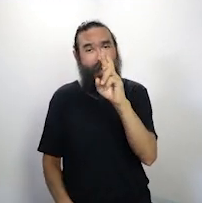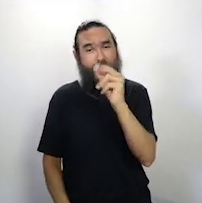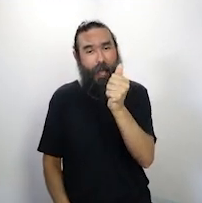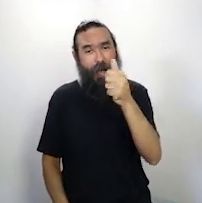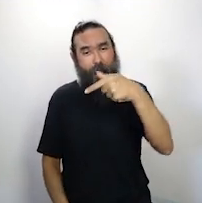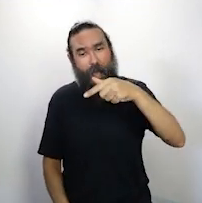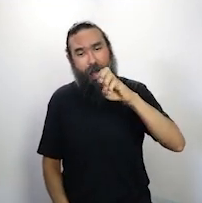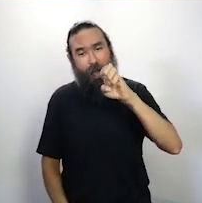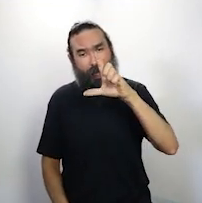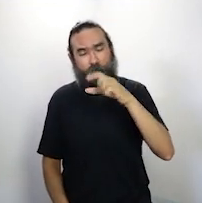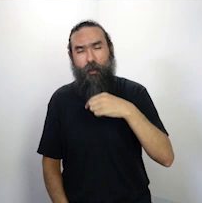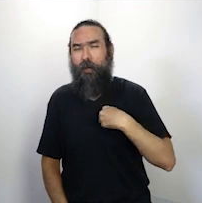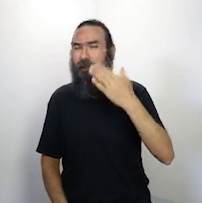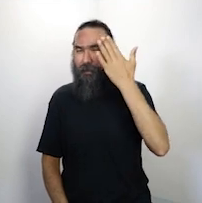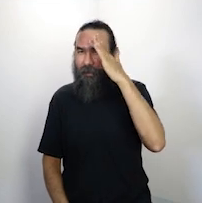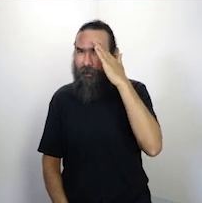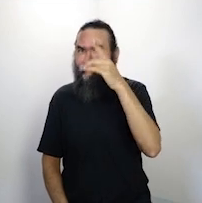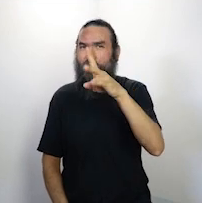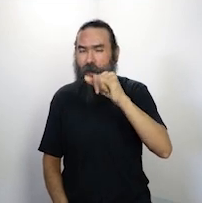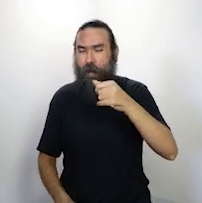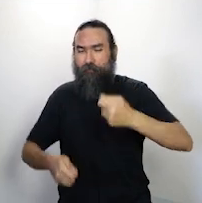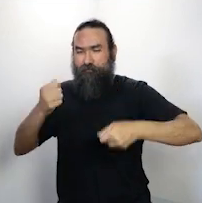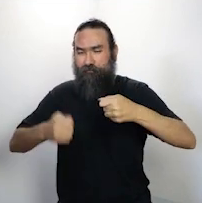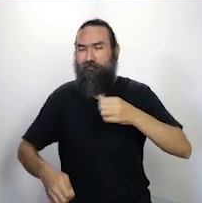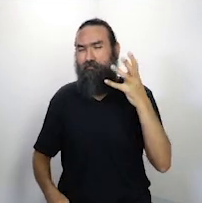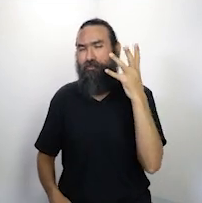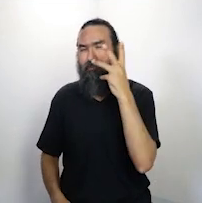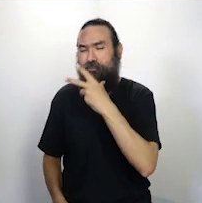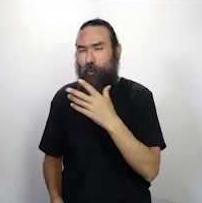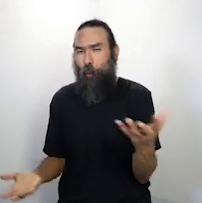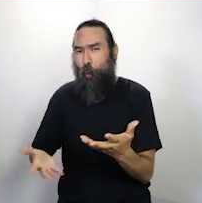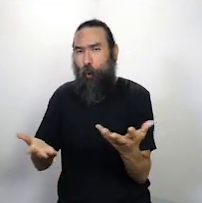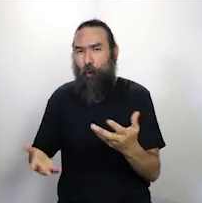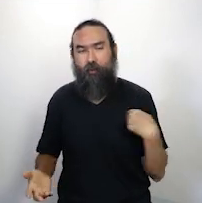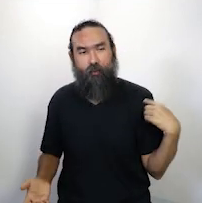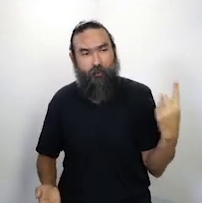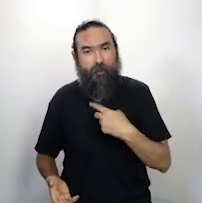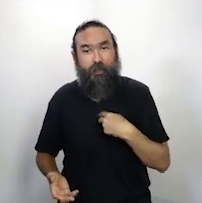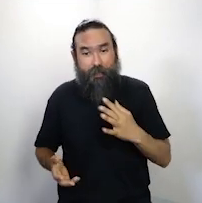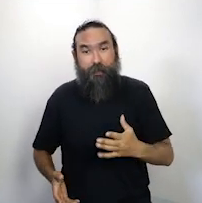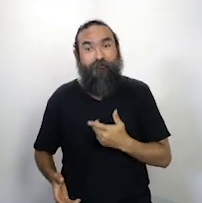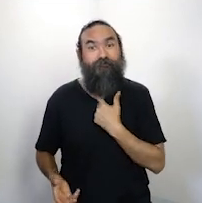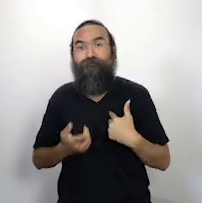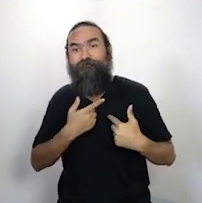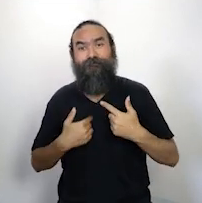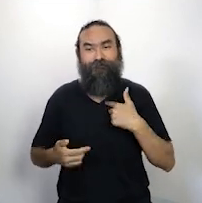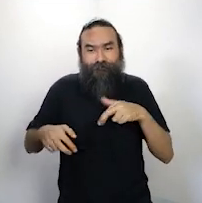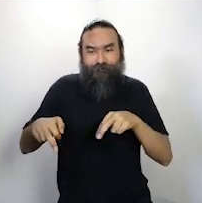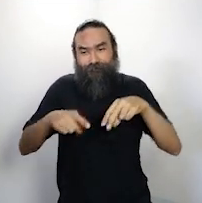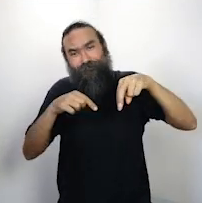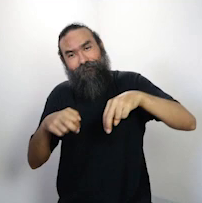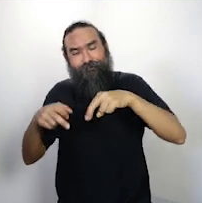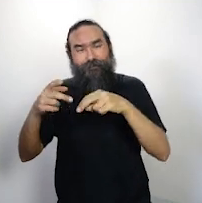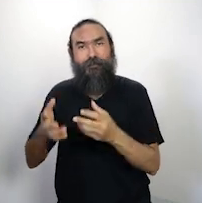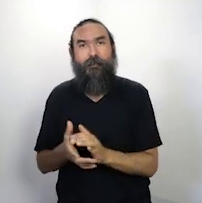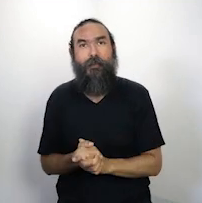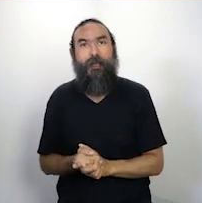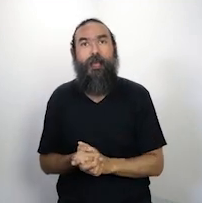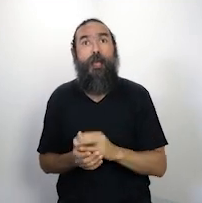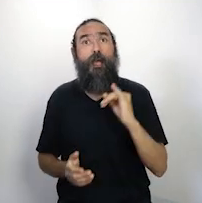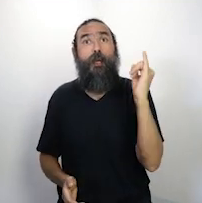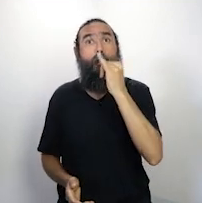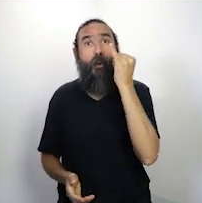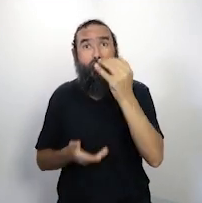bonito hoje. A gente estava aqui se coçando já para dançar, para acompanhar. É muito importante lembrar que o maracatu é